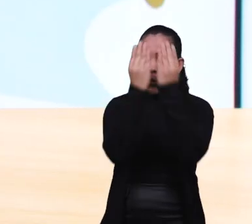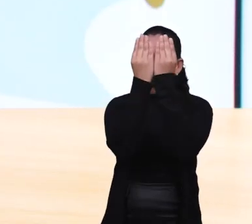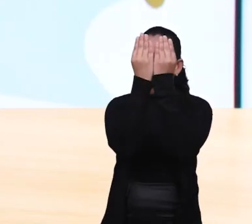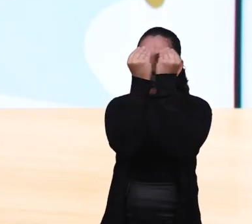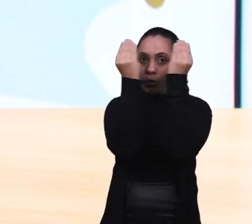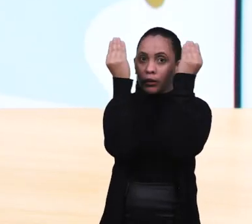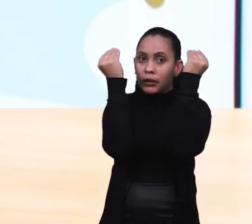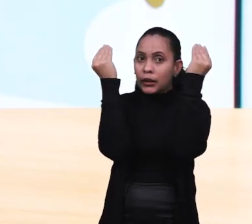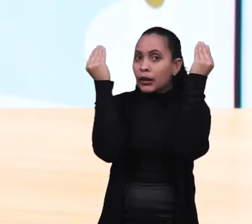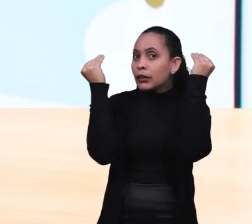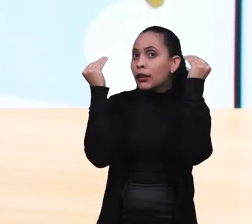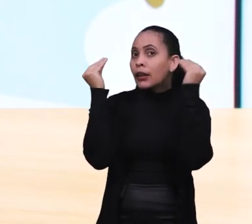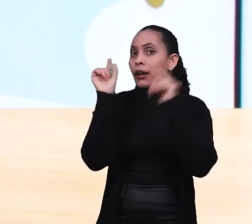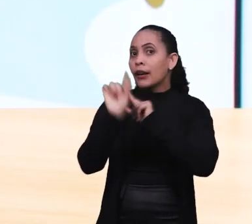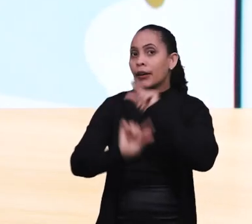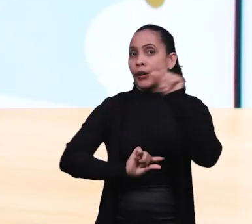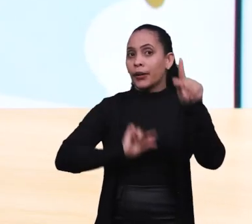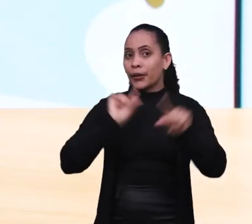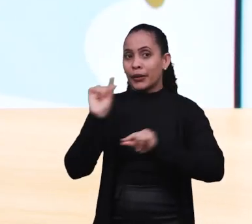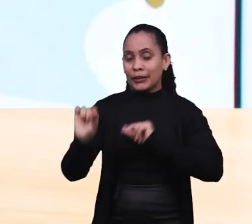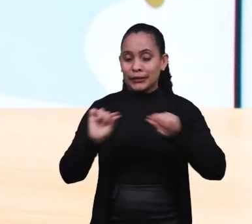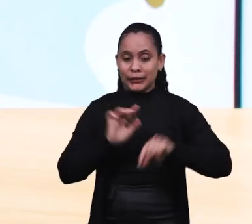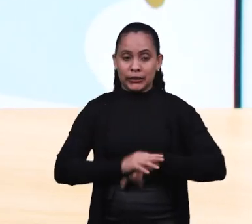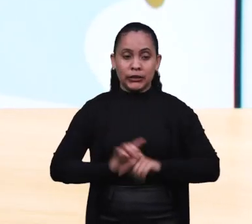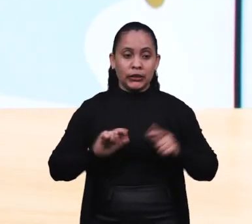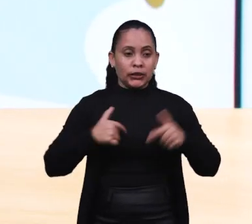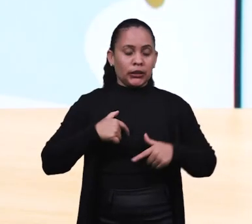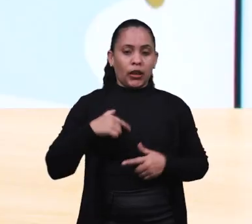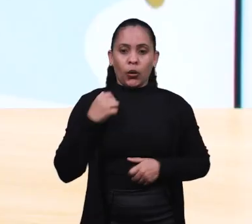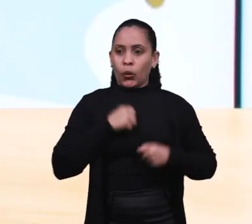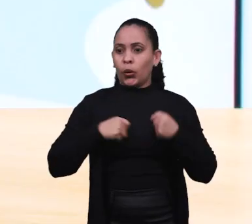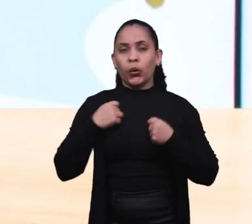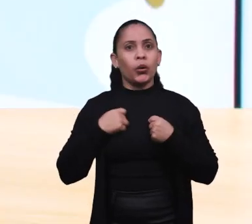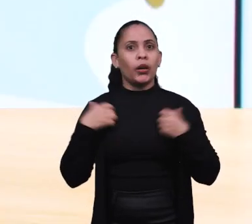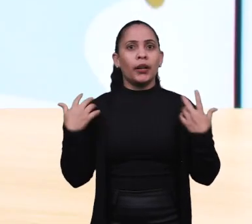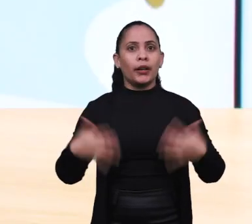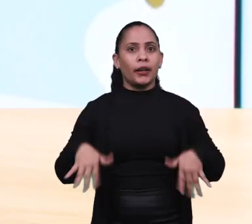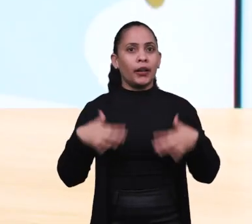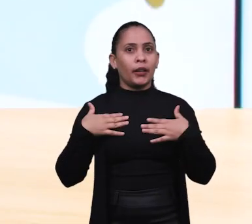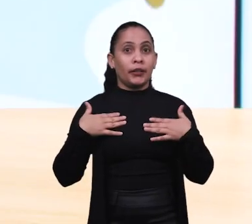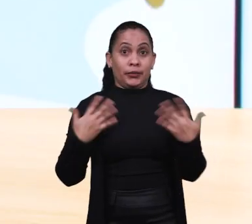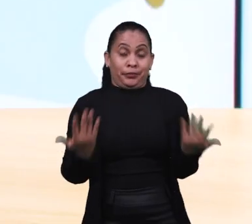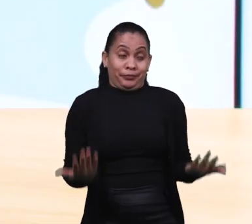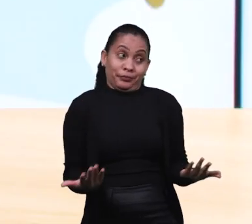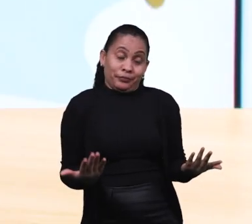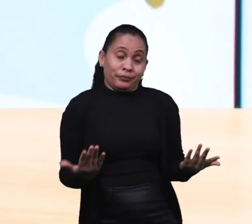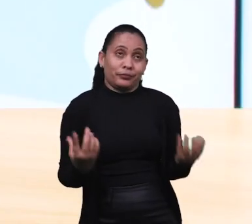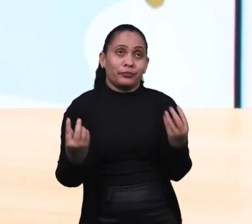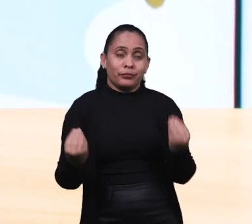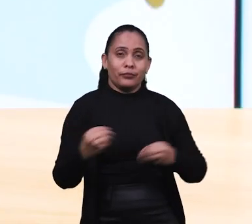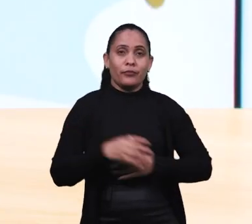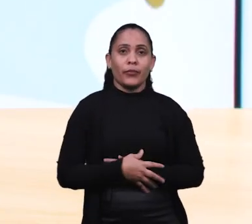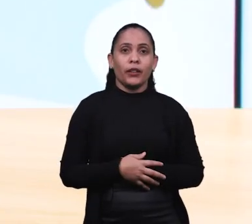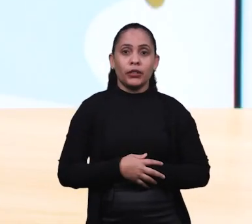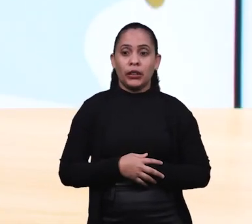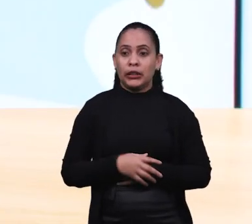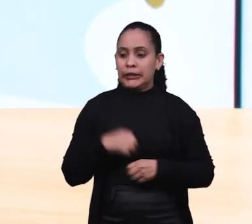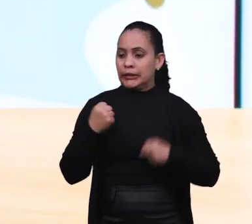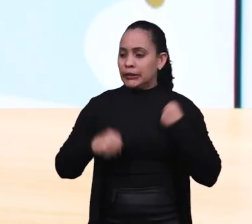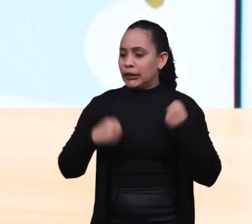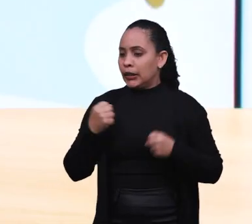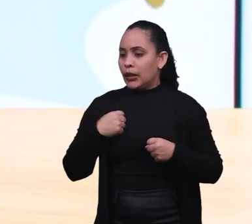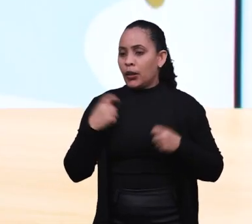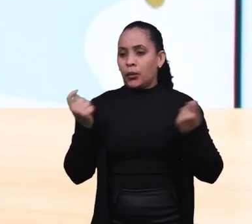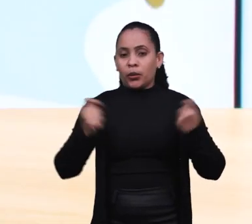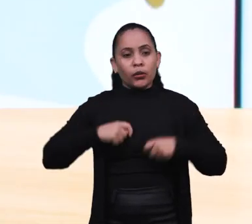que traz o combo tanto da hiperatividade quanto do déficit de atenção. Então você tem, por um lado, a hiperatividade, você pode